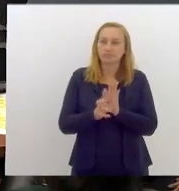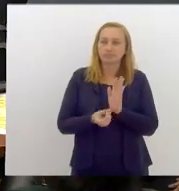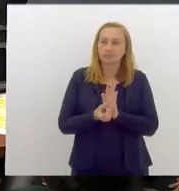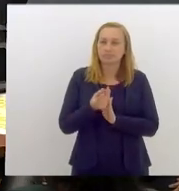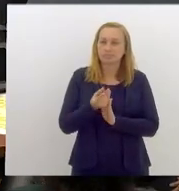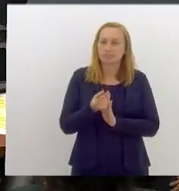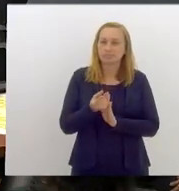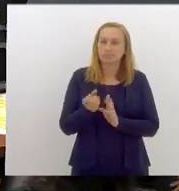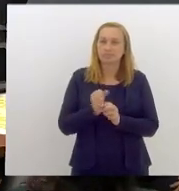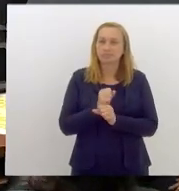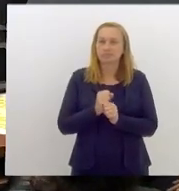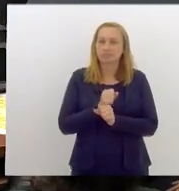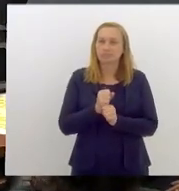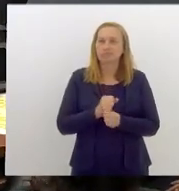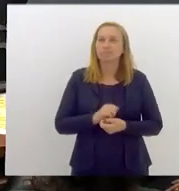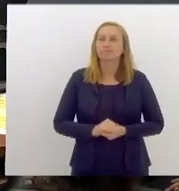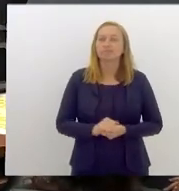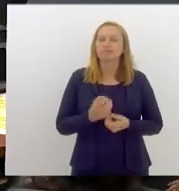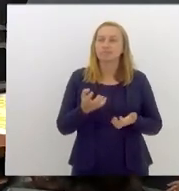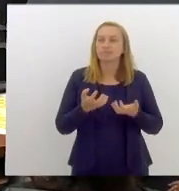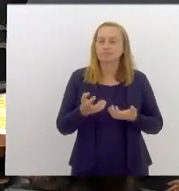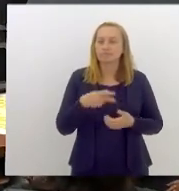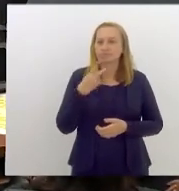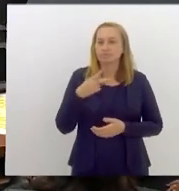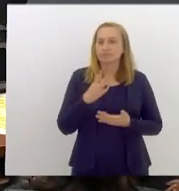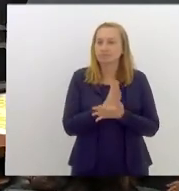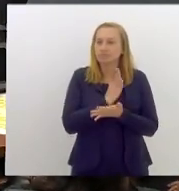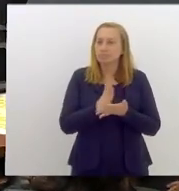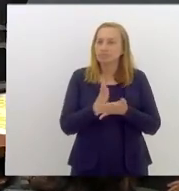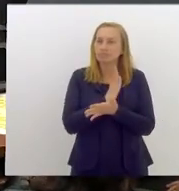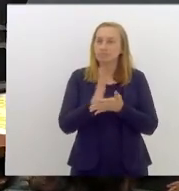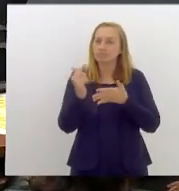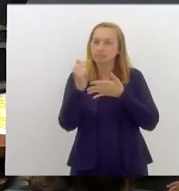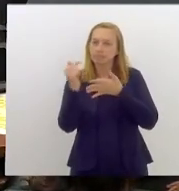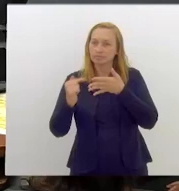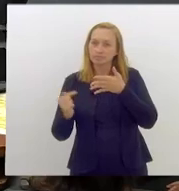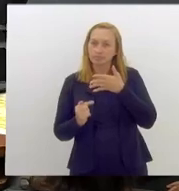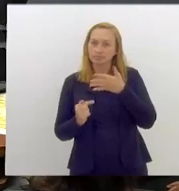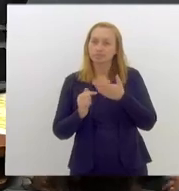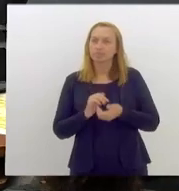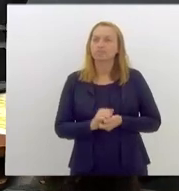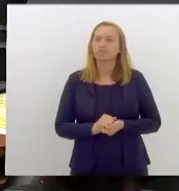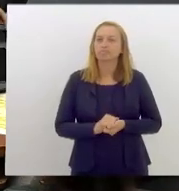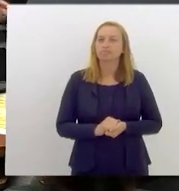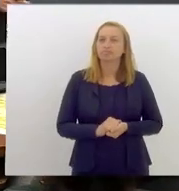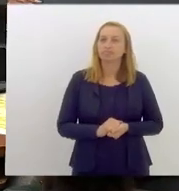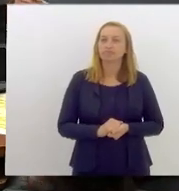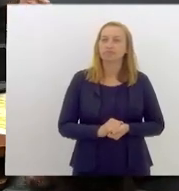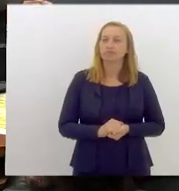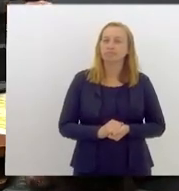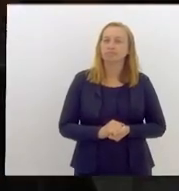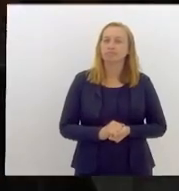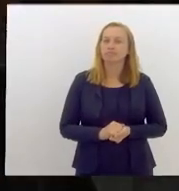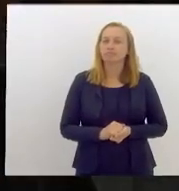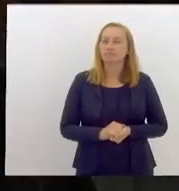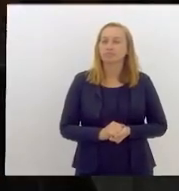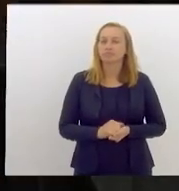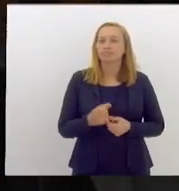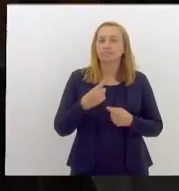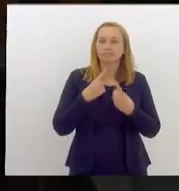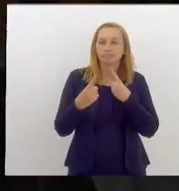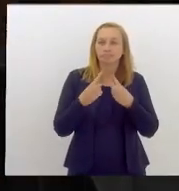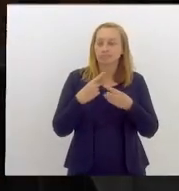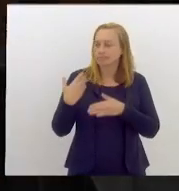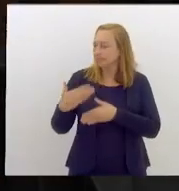anual e eu quero destacar alguns pontos que foram fruto de debate